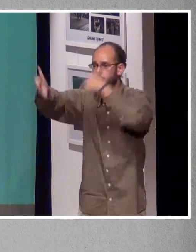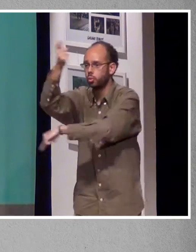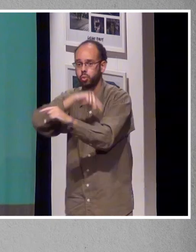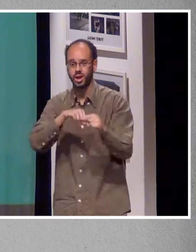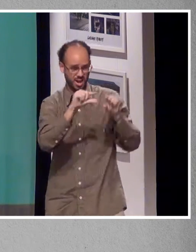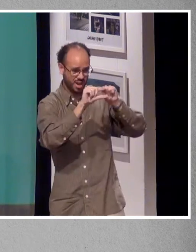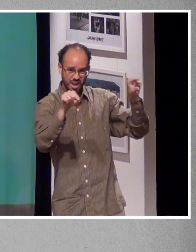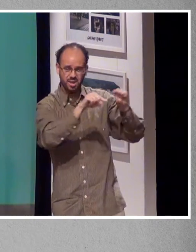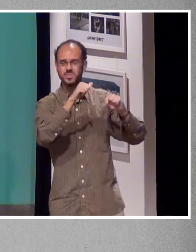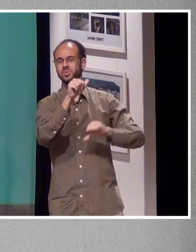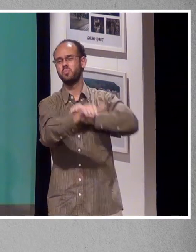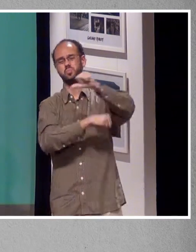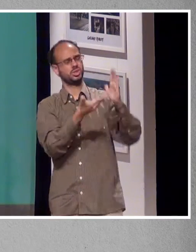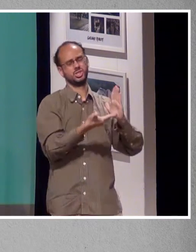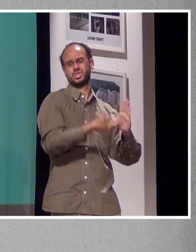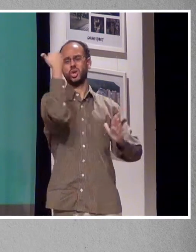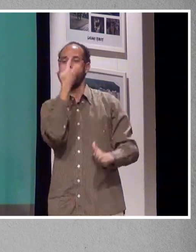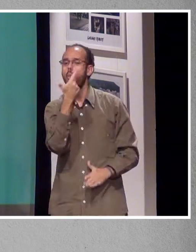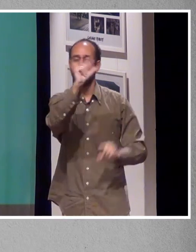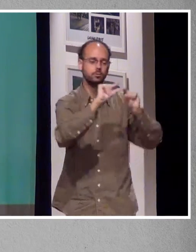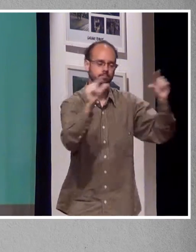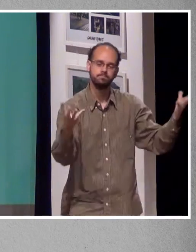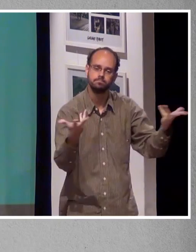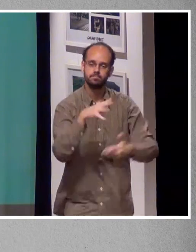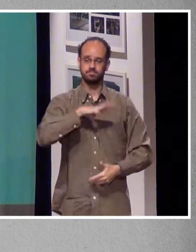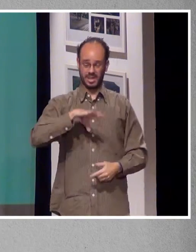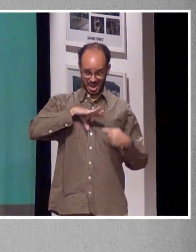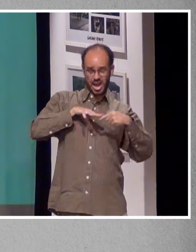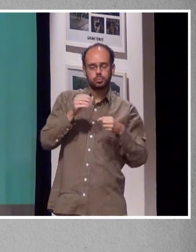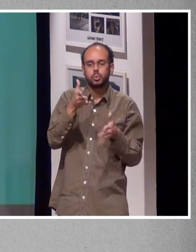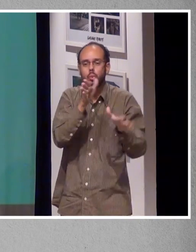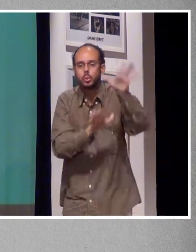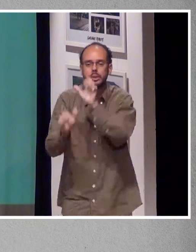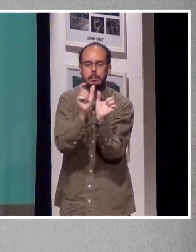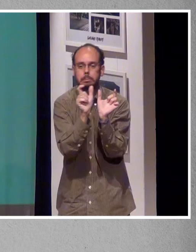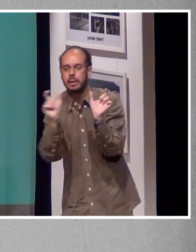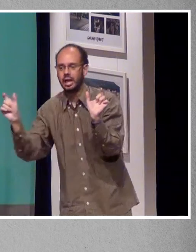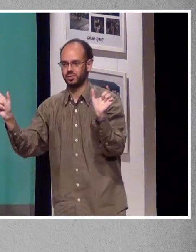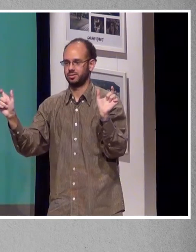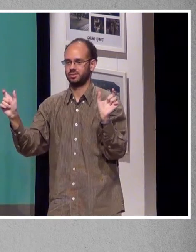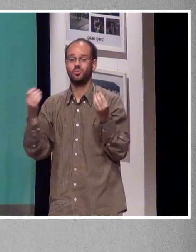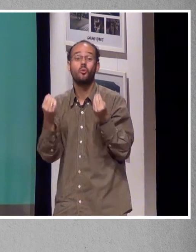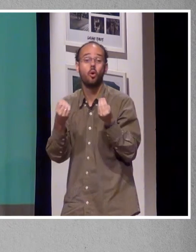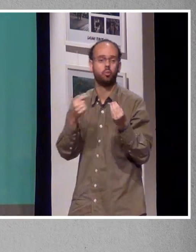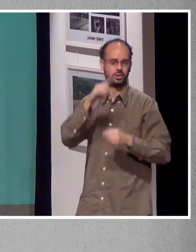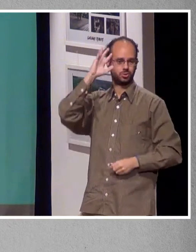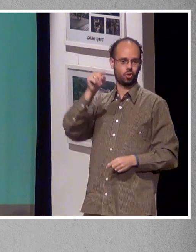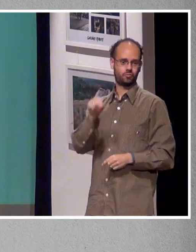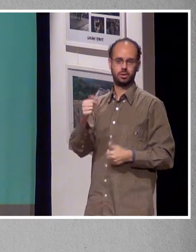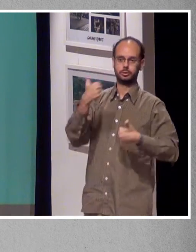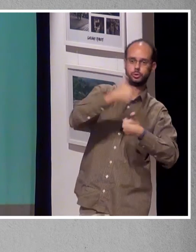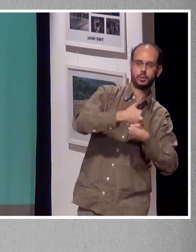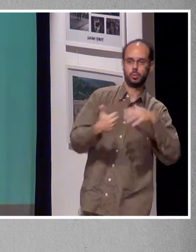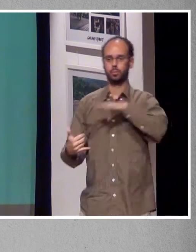onde há outras significações e isso deve ser desmistificado.